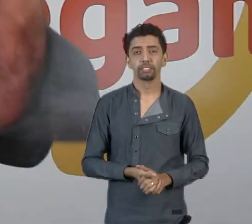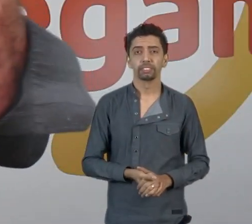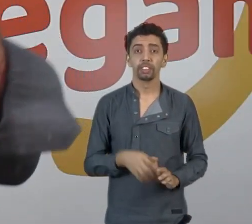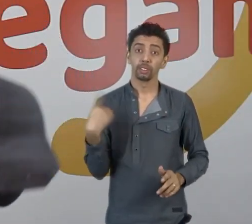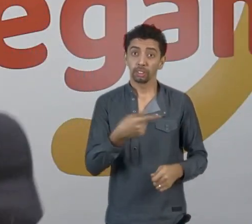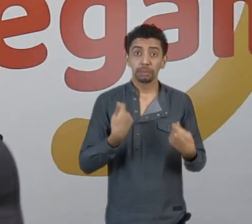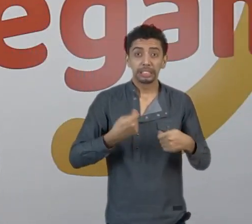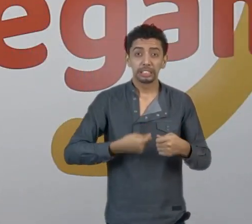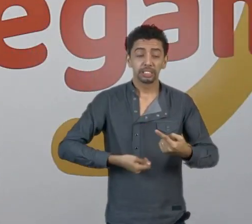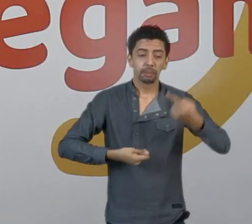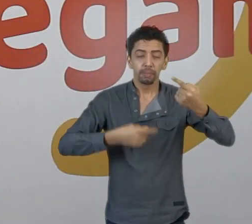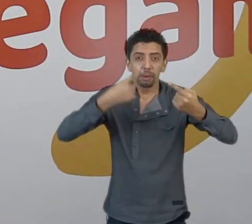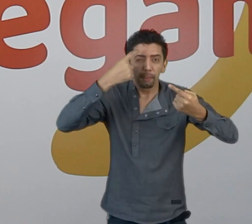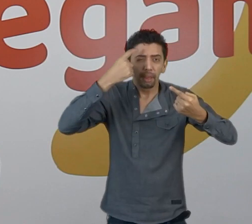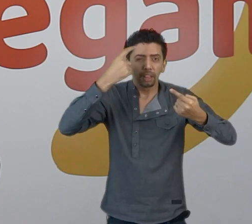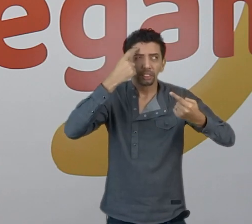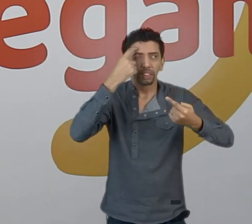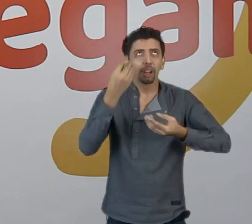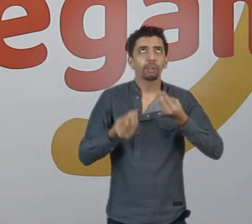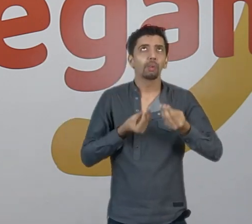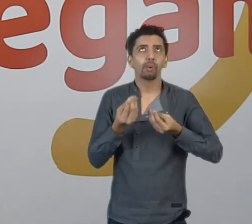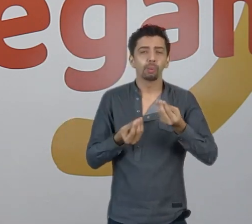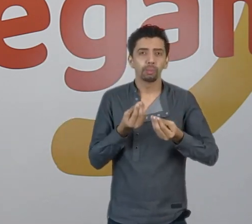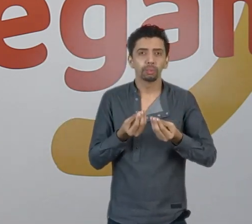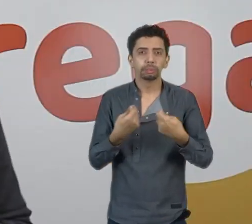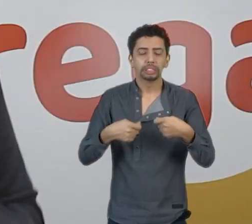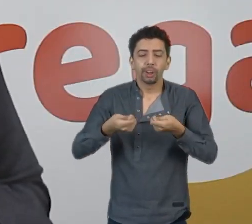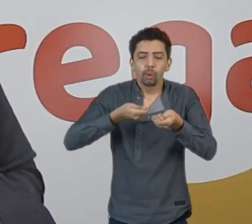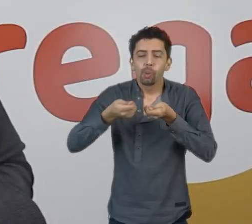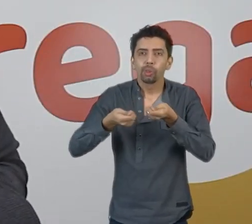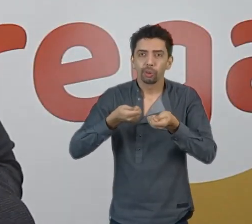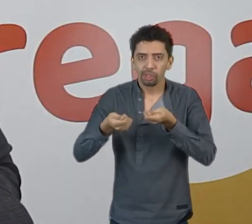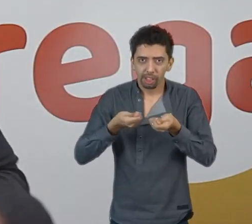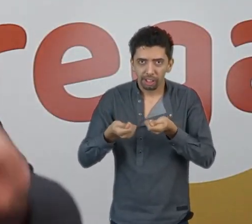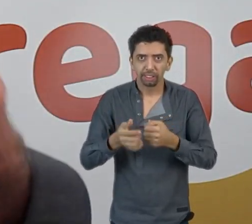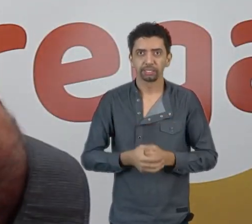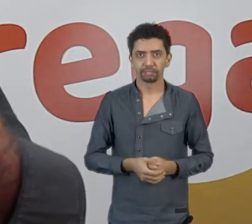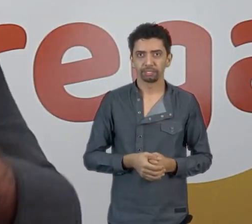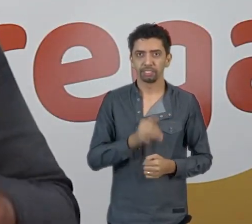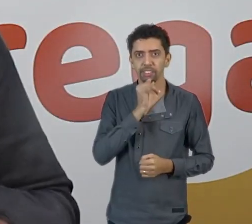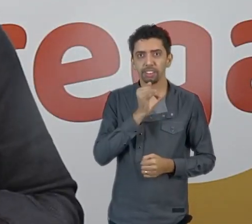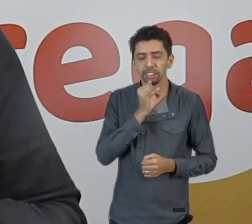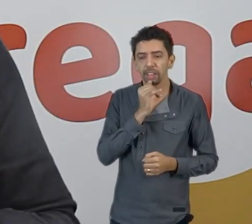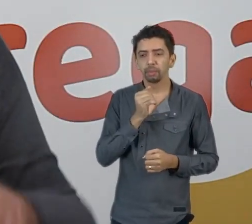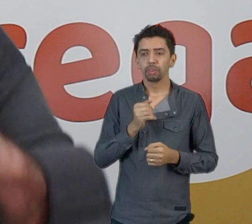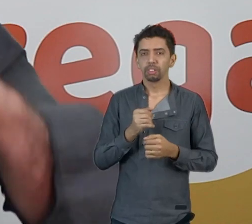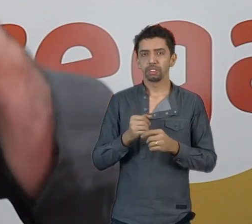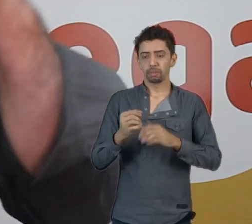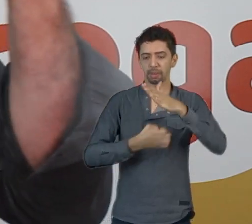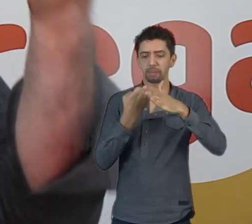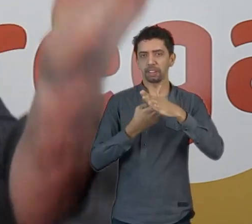ter é preciso pensar nessa relação de rotura é como a sociedade quando eu quero um